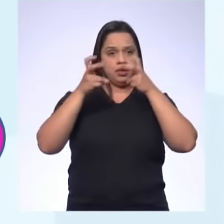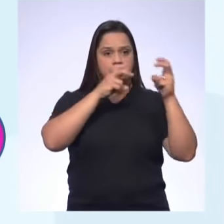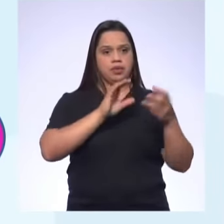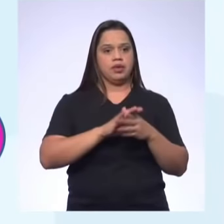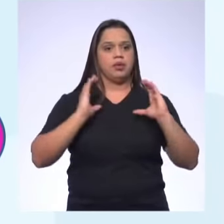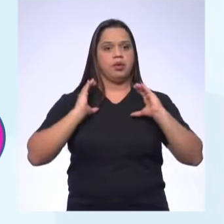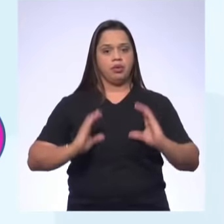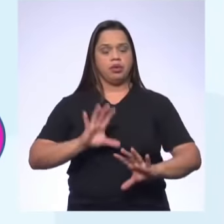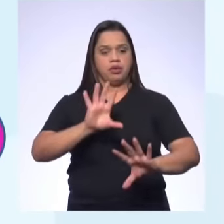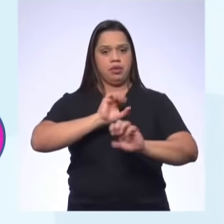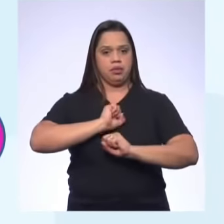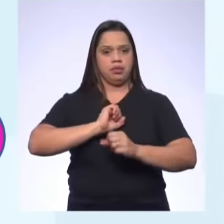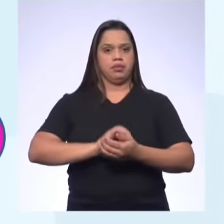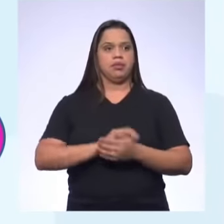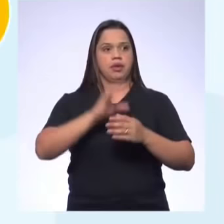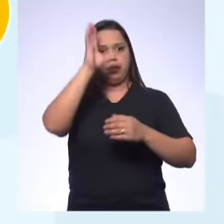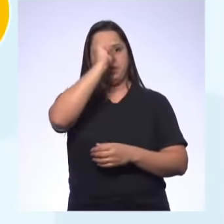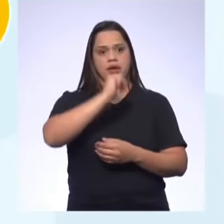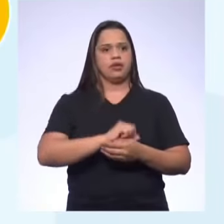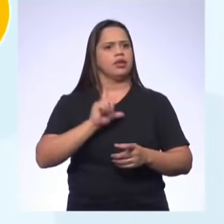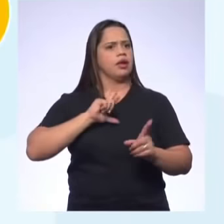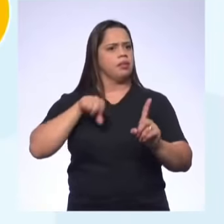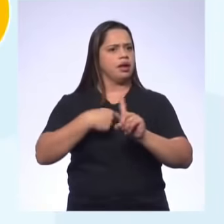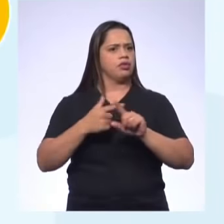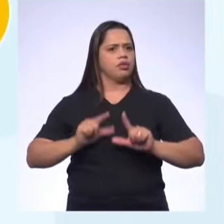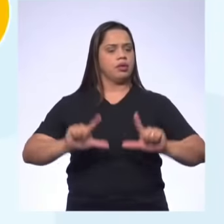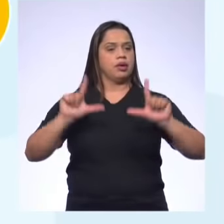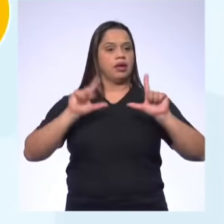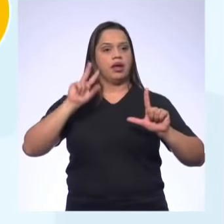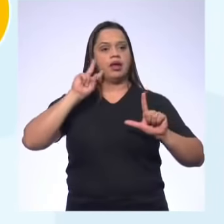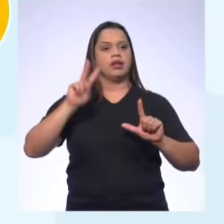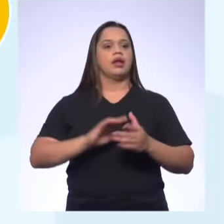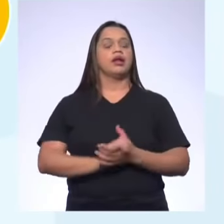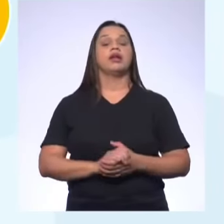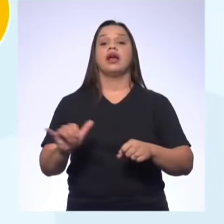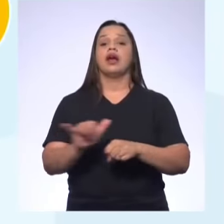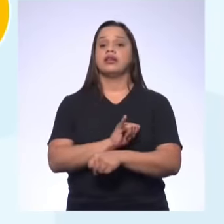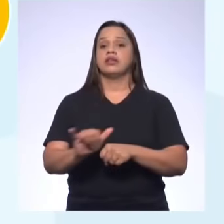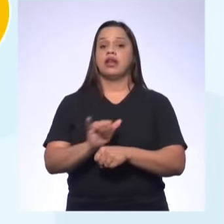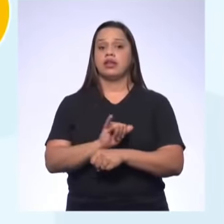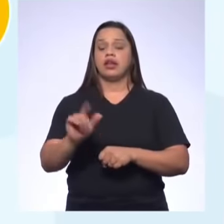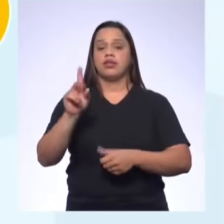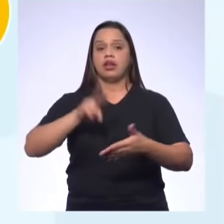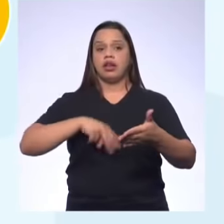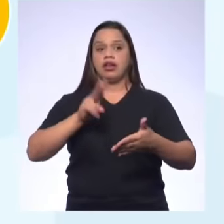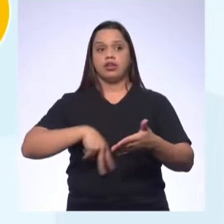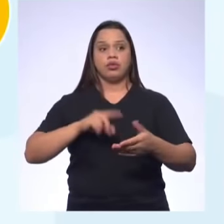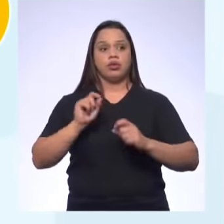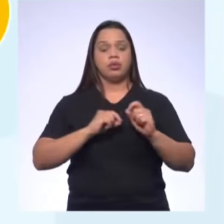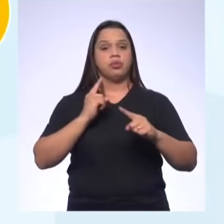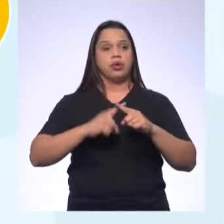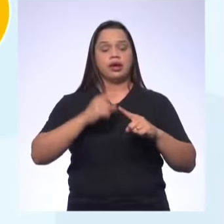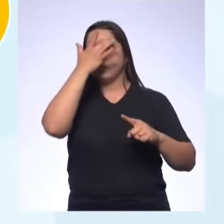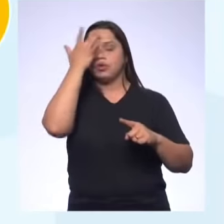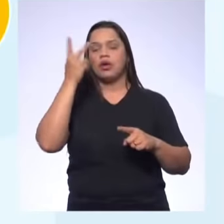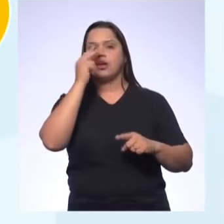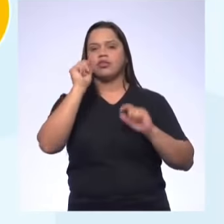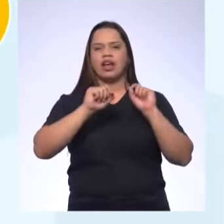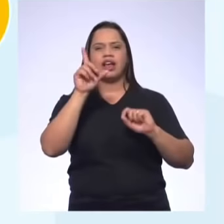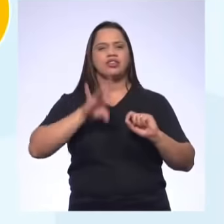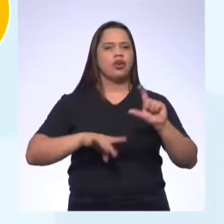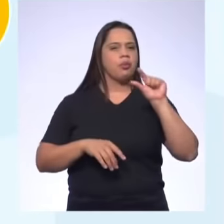aprendidos. E tem mais, acho que se eu não me engano, tem mais uma tela aqui, né, Marcos? E as estratégias de leitura. O pessoal acha que estratégias de leitura é só um